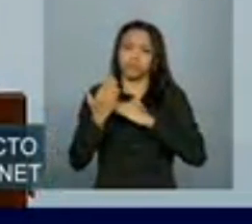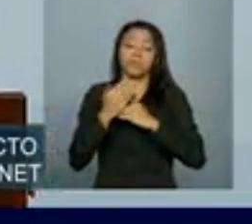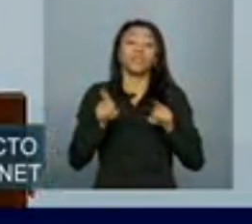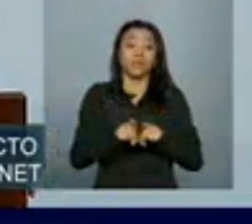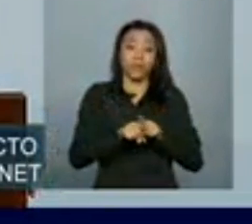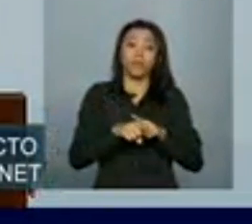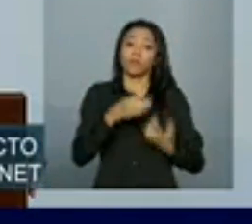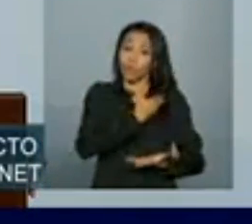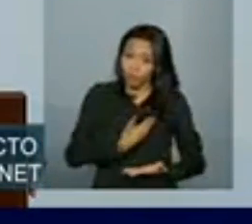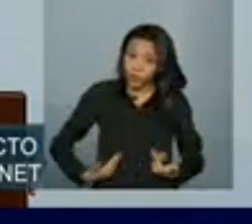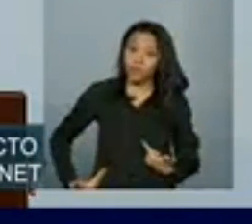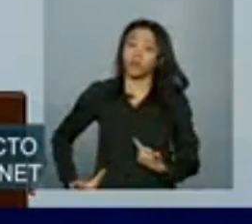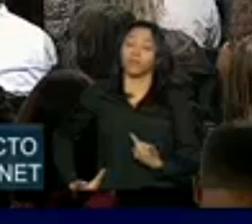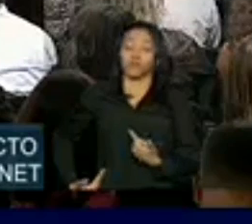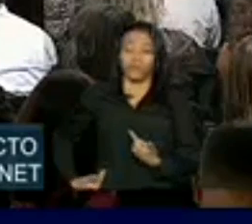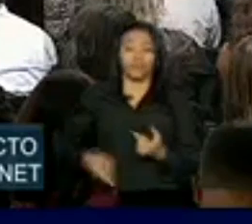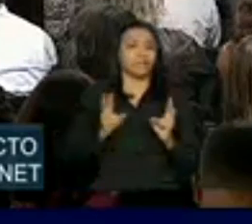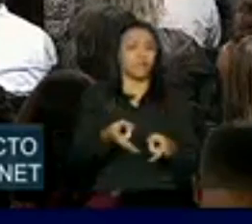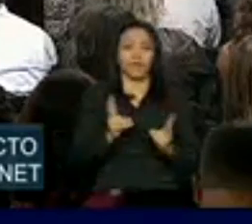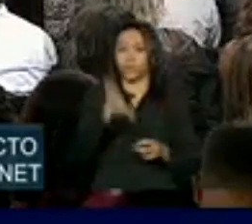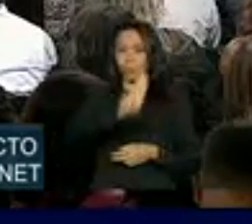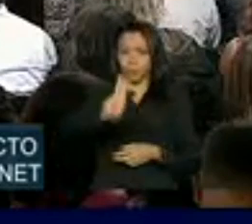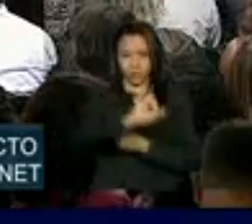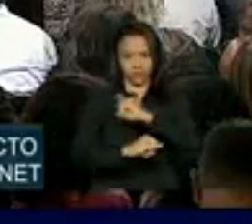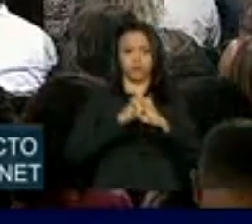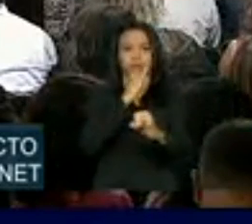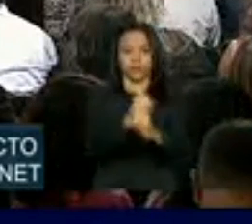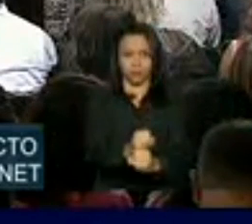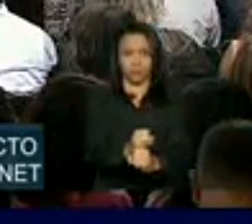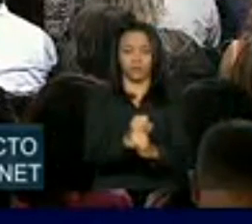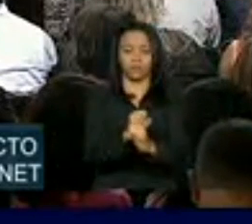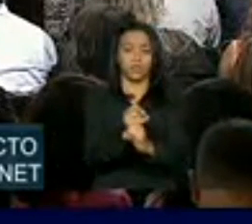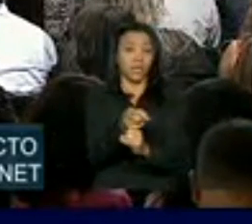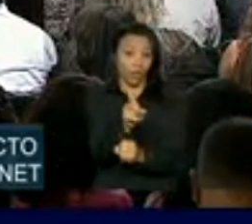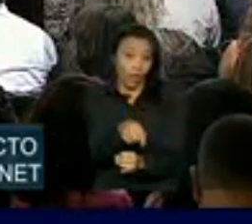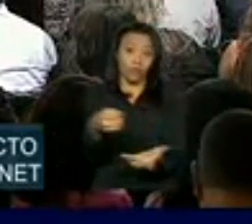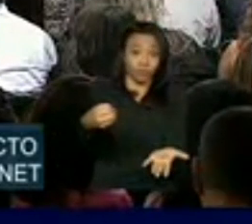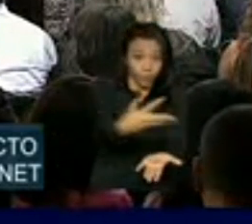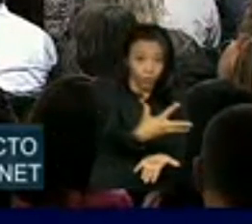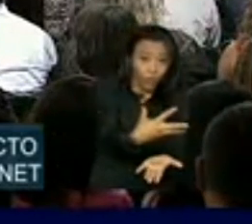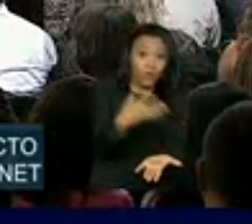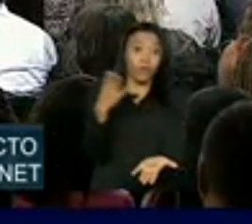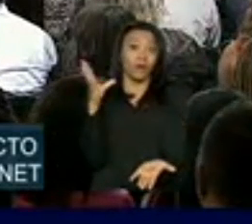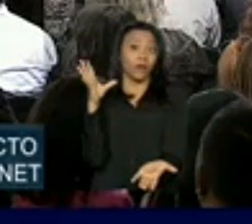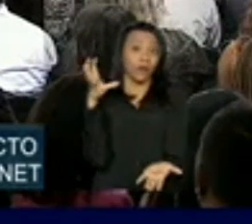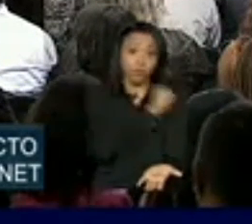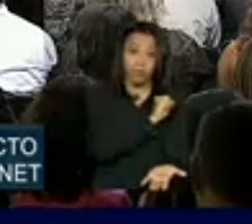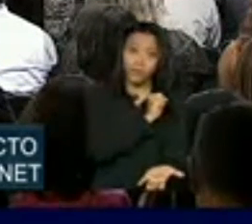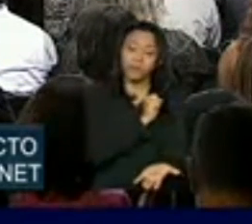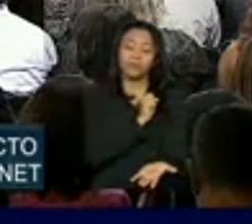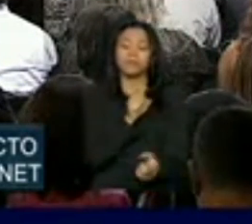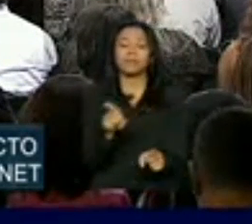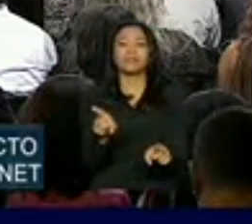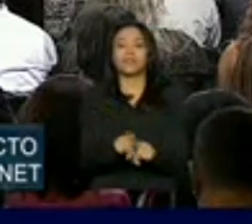governo tem ocorrido em ambiente digital que é novo, rápido e